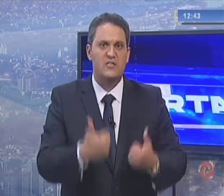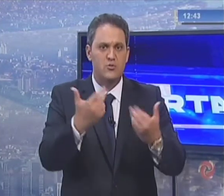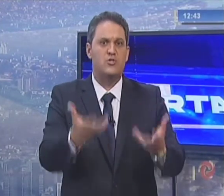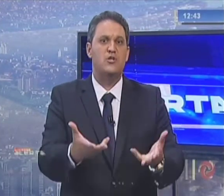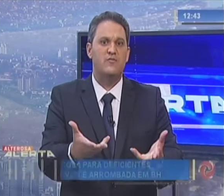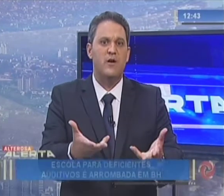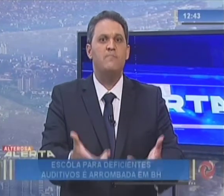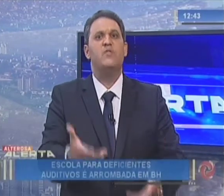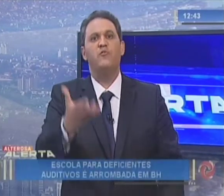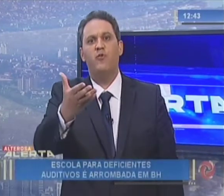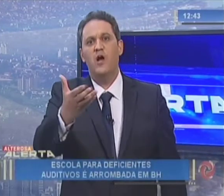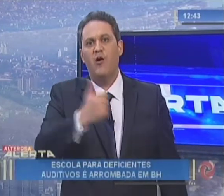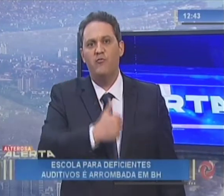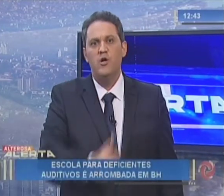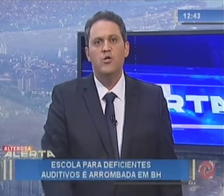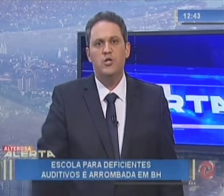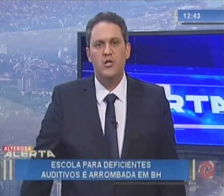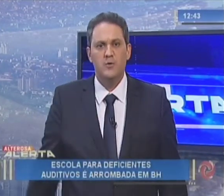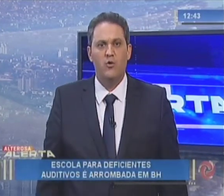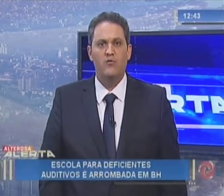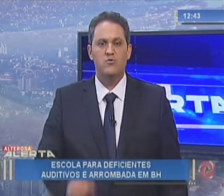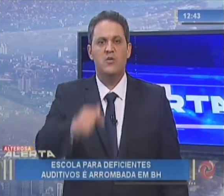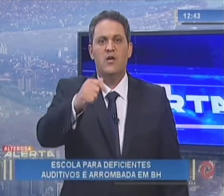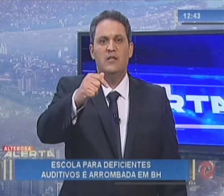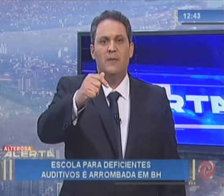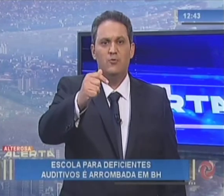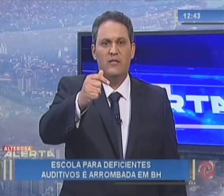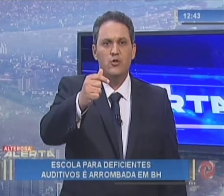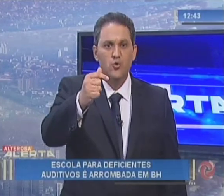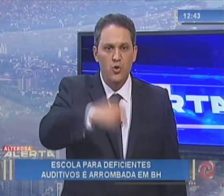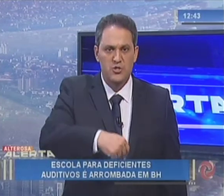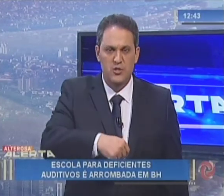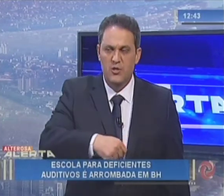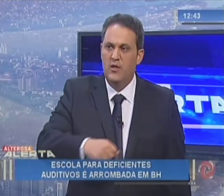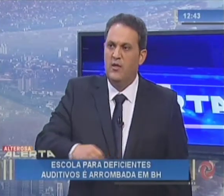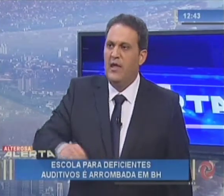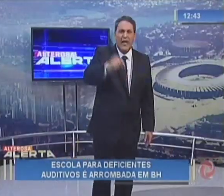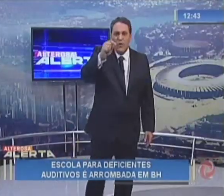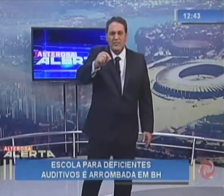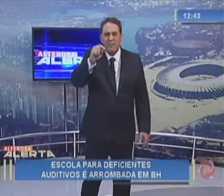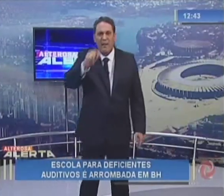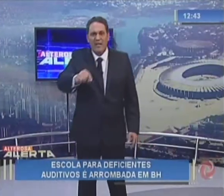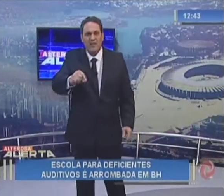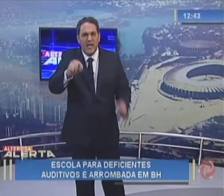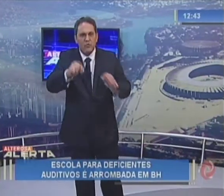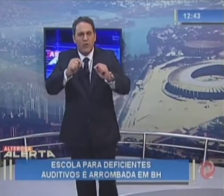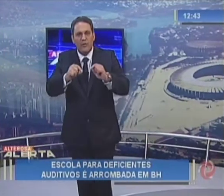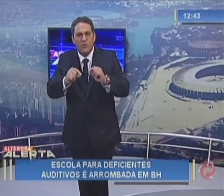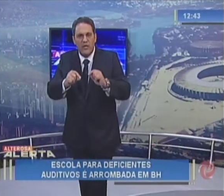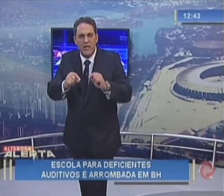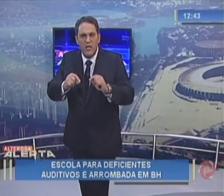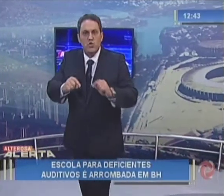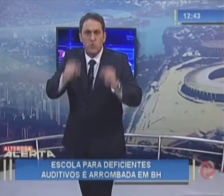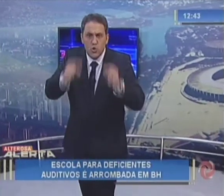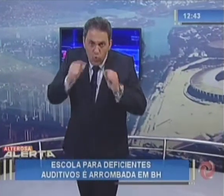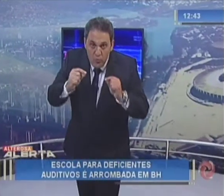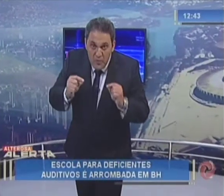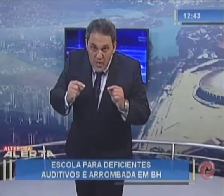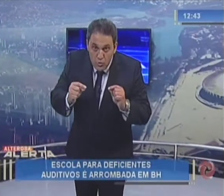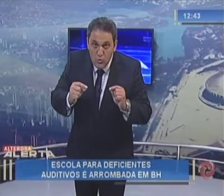deficiência auditiva, que foi alvo de criminosos na madrugada de hoje. É a nossa pátria educadora